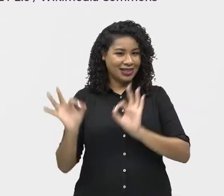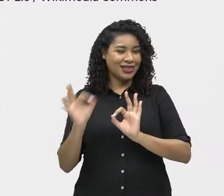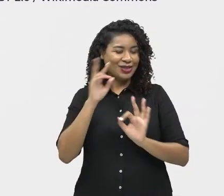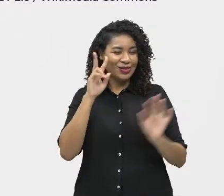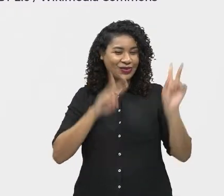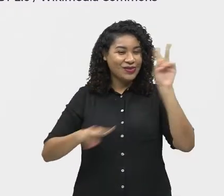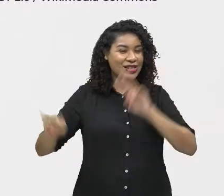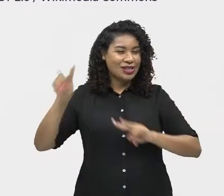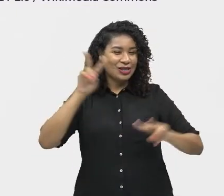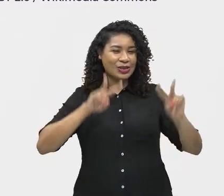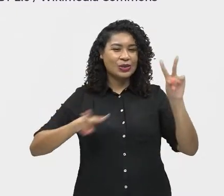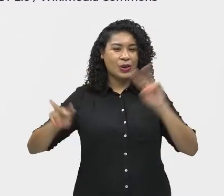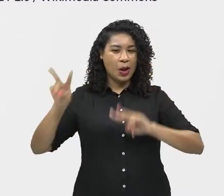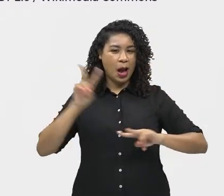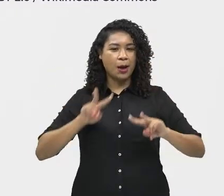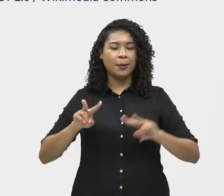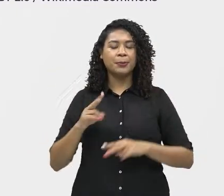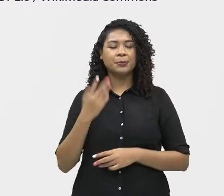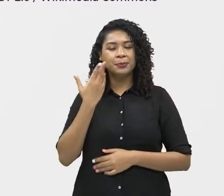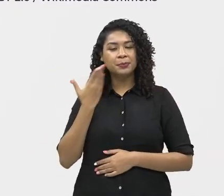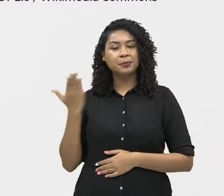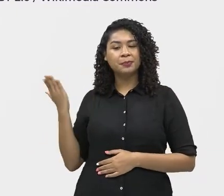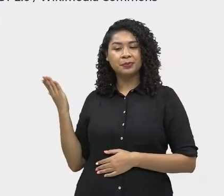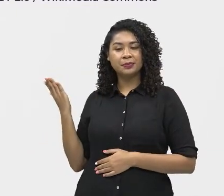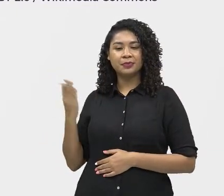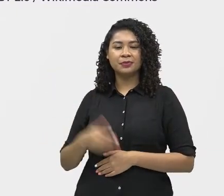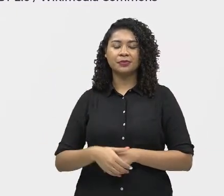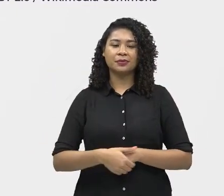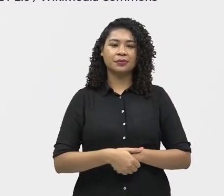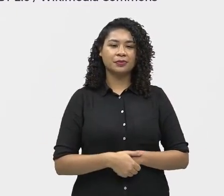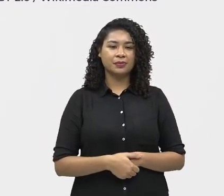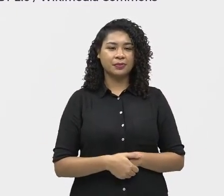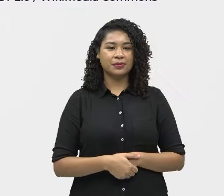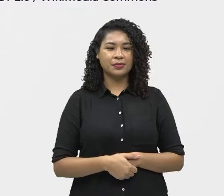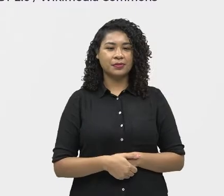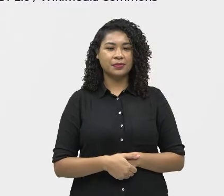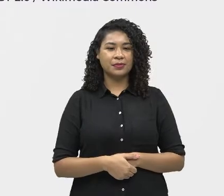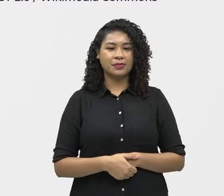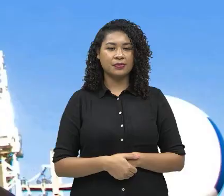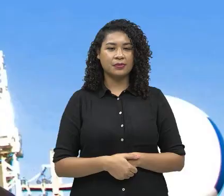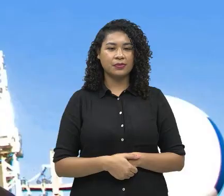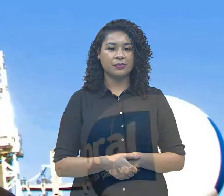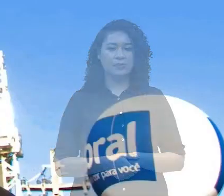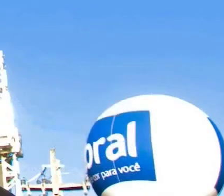trechinho desse trecho da música, que é o frevo.